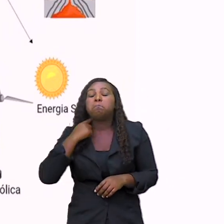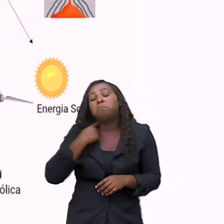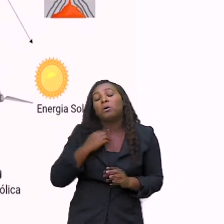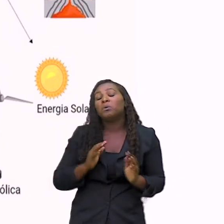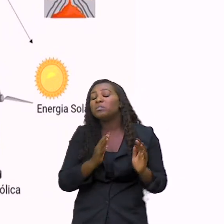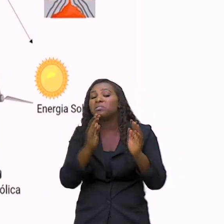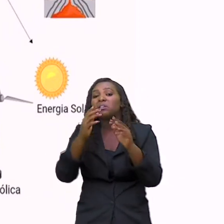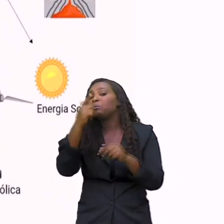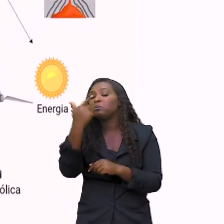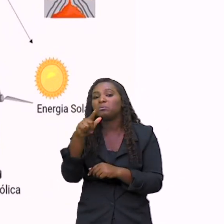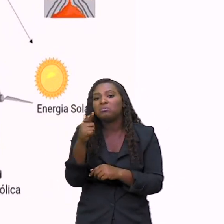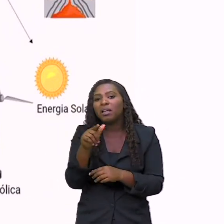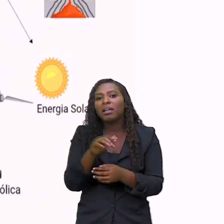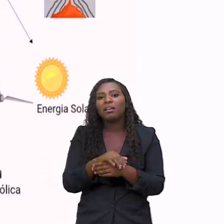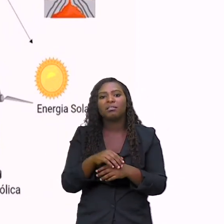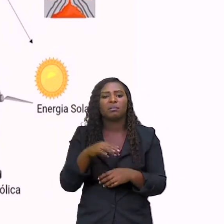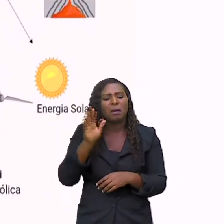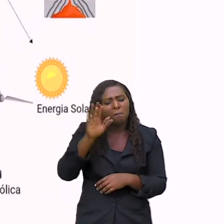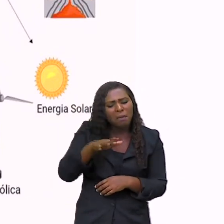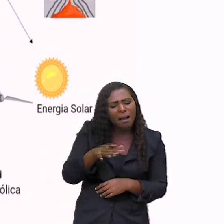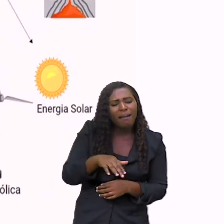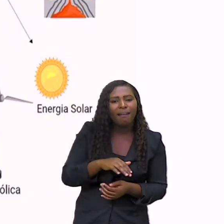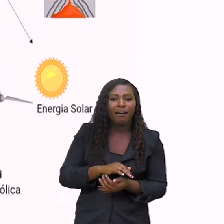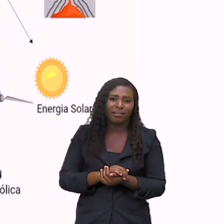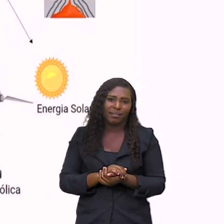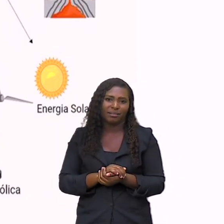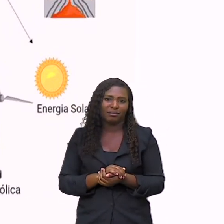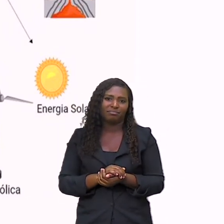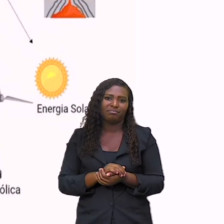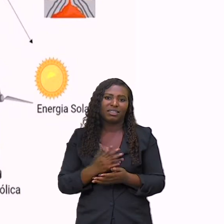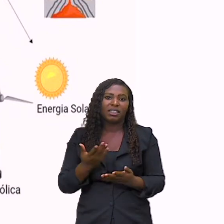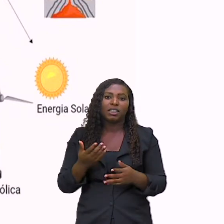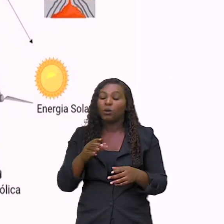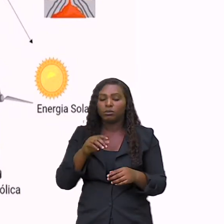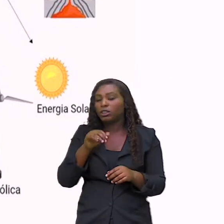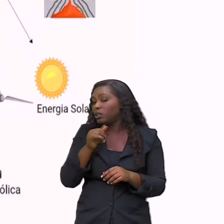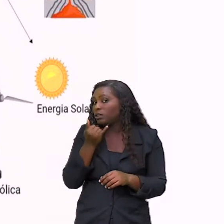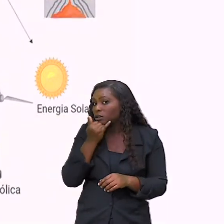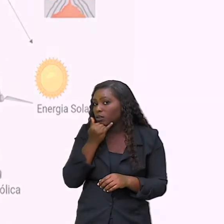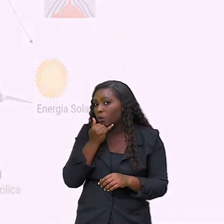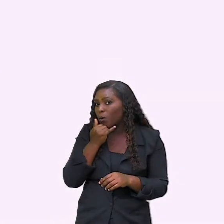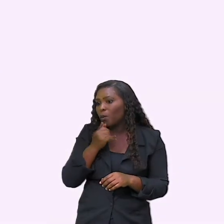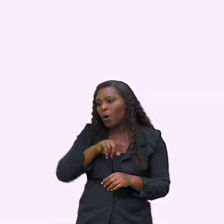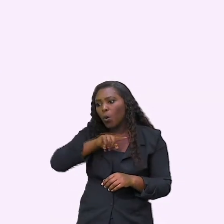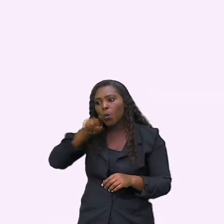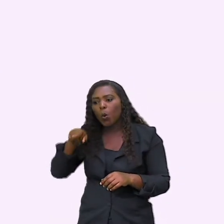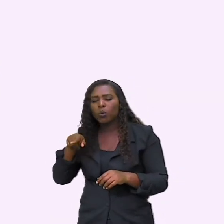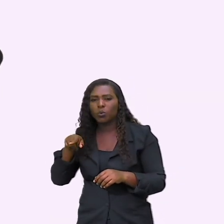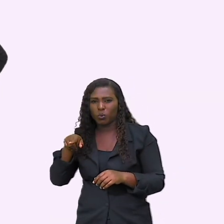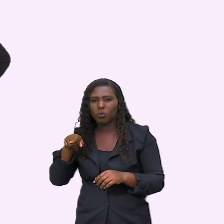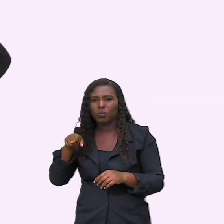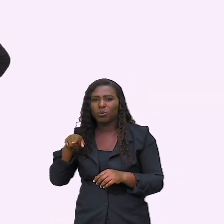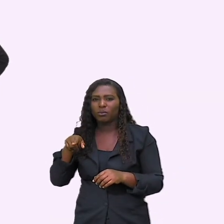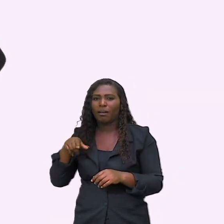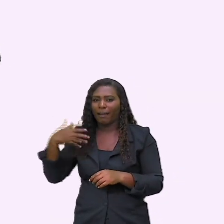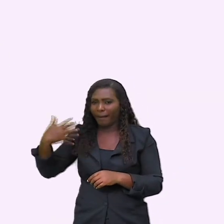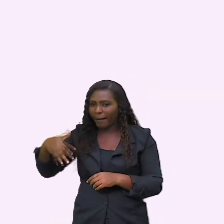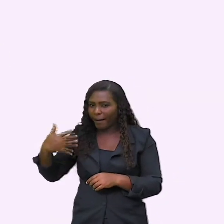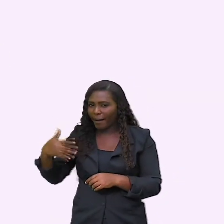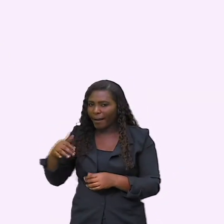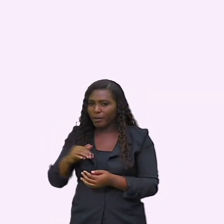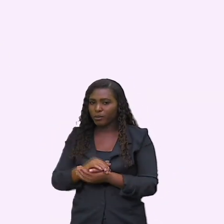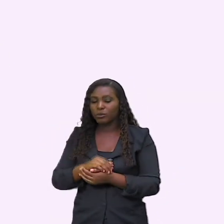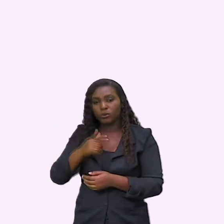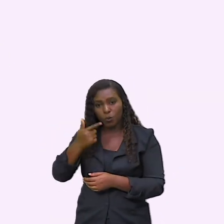custo de manutenção, porém, muito elevado. E aí? Vamos entender, então, como são